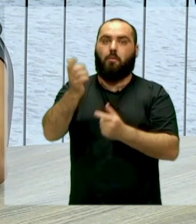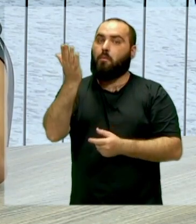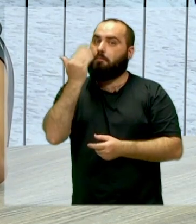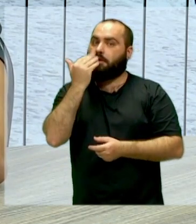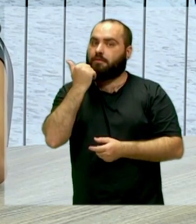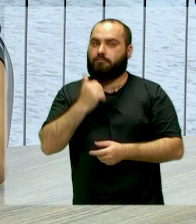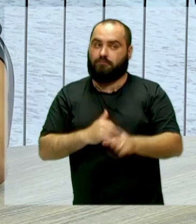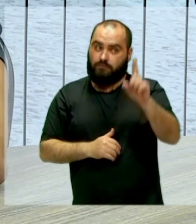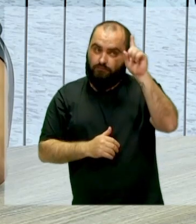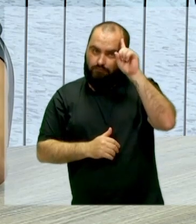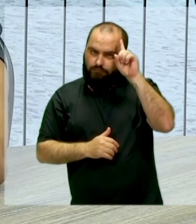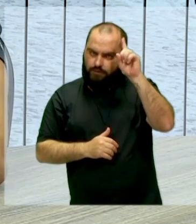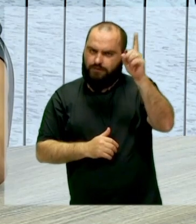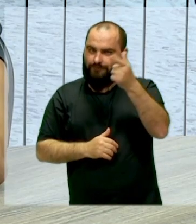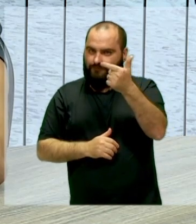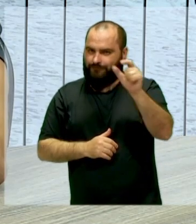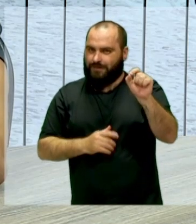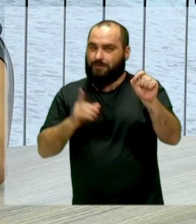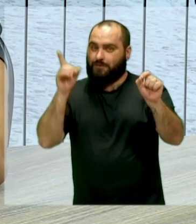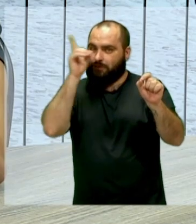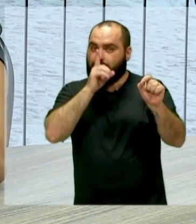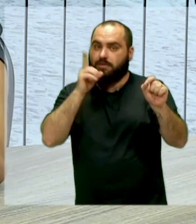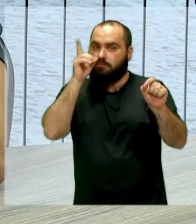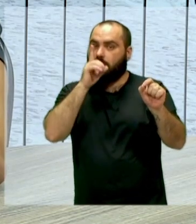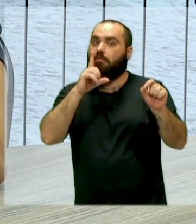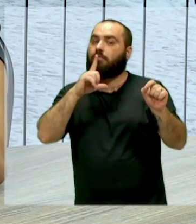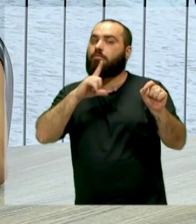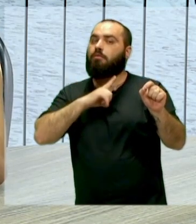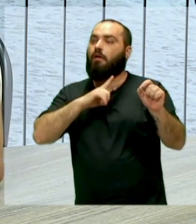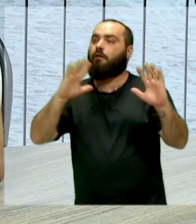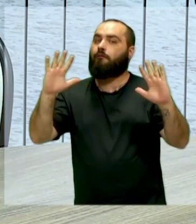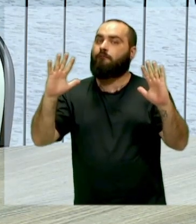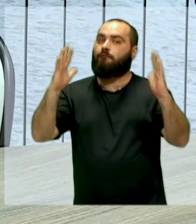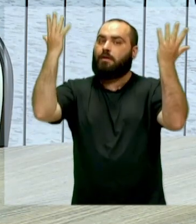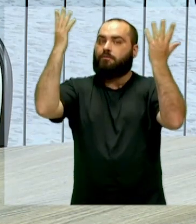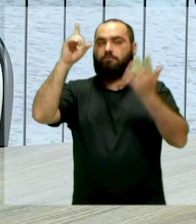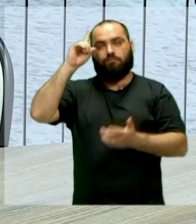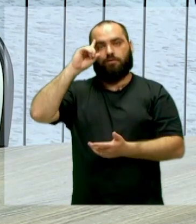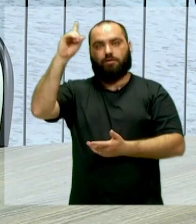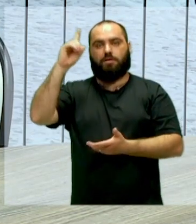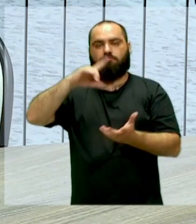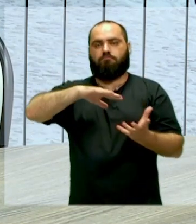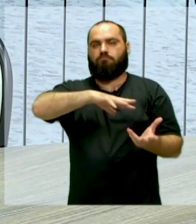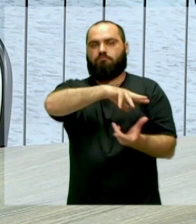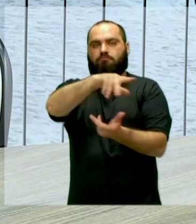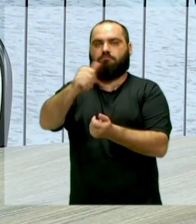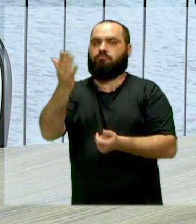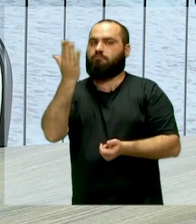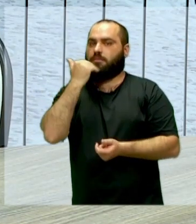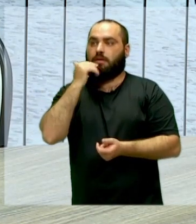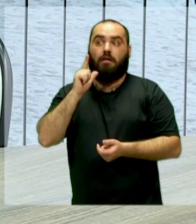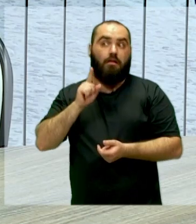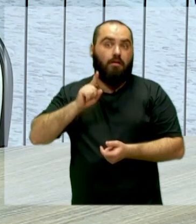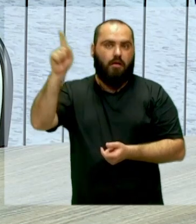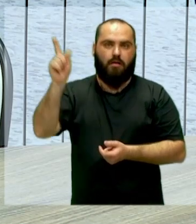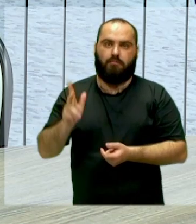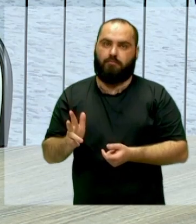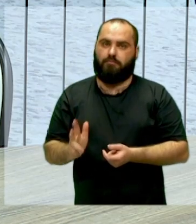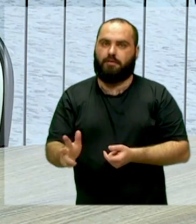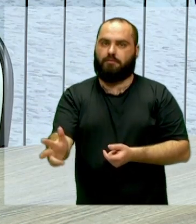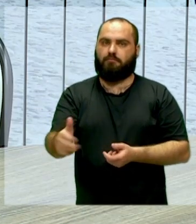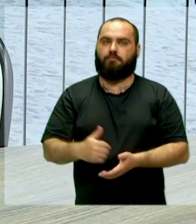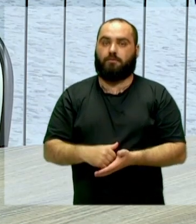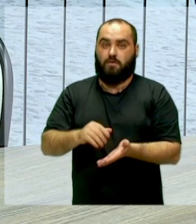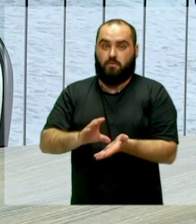domingo dia 20 a gente tem um evento alusivo ao Dia Mundial da Alimentação na praça da Beira Rio que é o Conselho